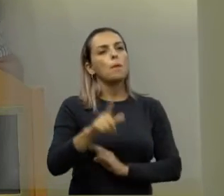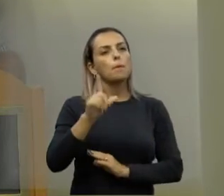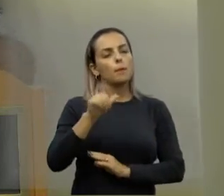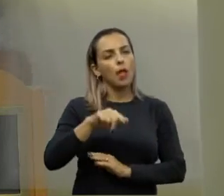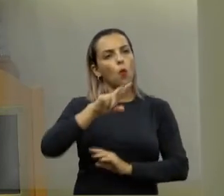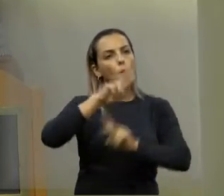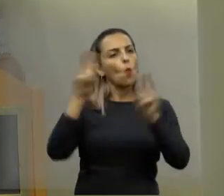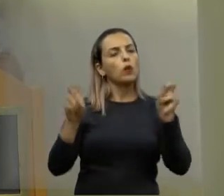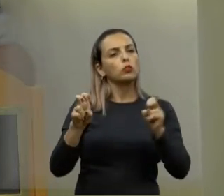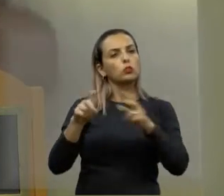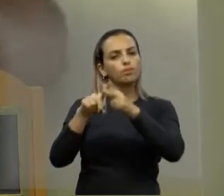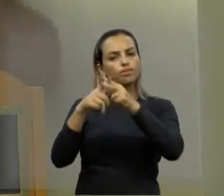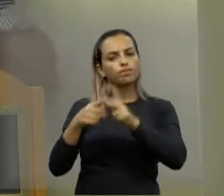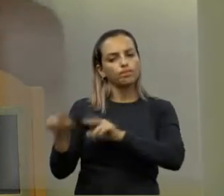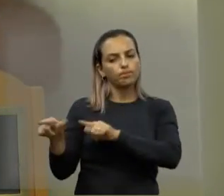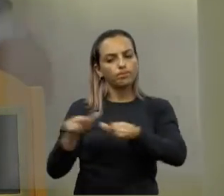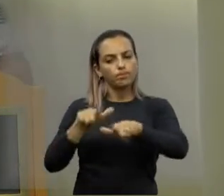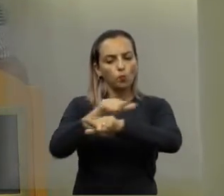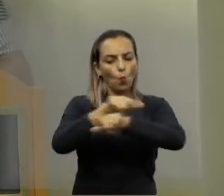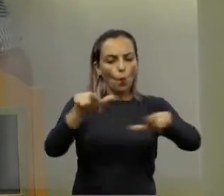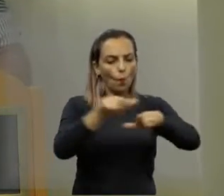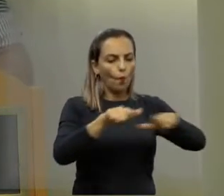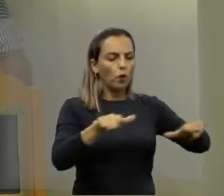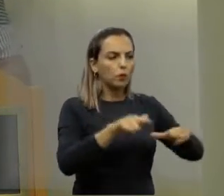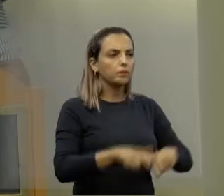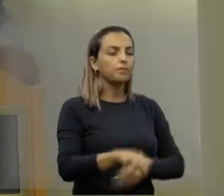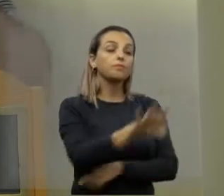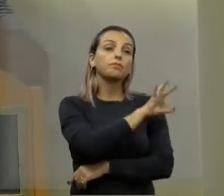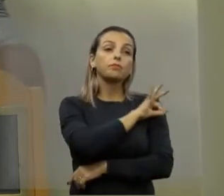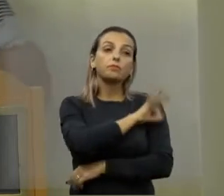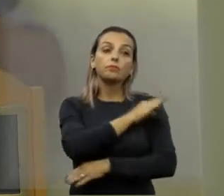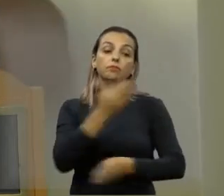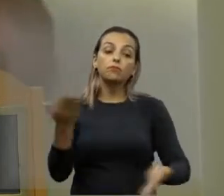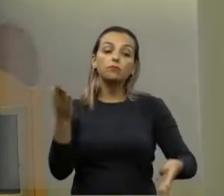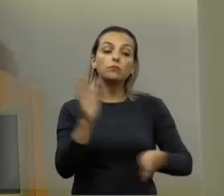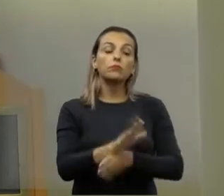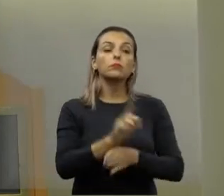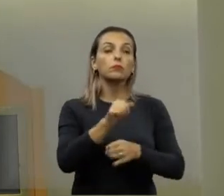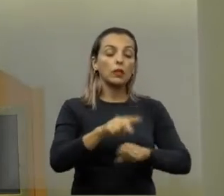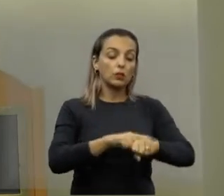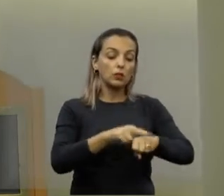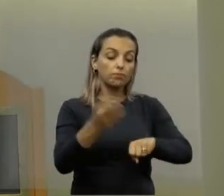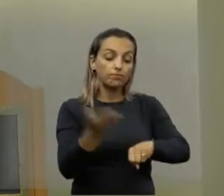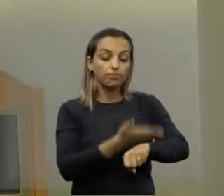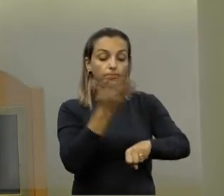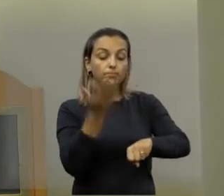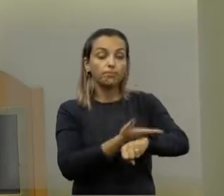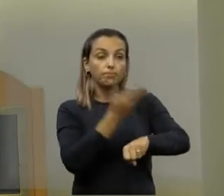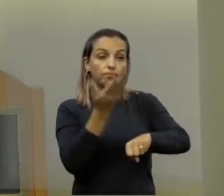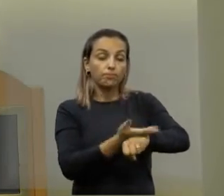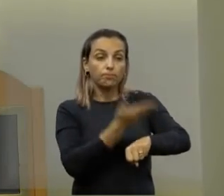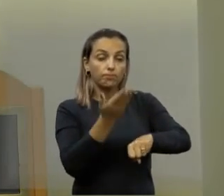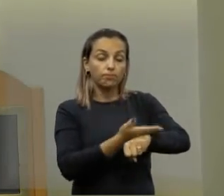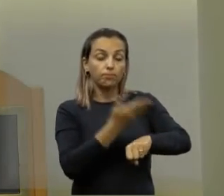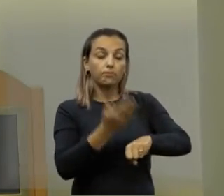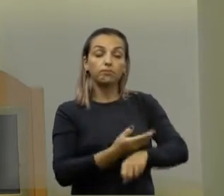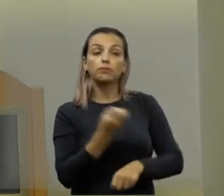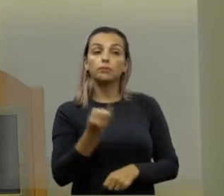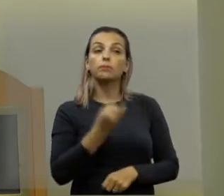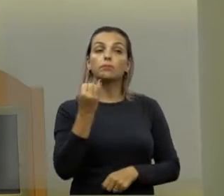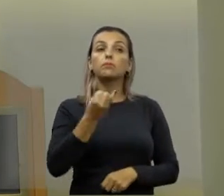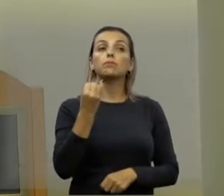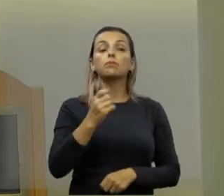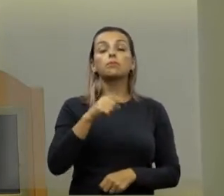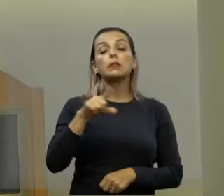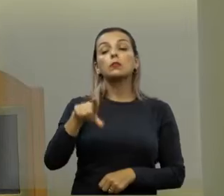presidente da zeladoria estão a prefeitura também contribuir para o corte do mato garantir que seja feita é importantíssimo nesse momento